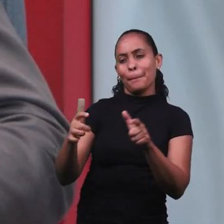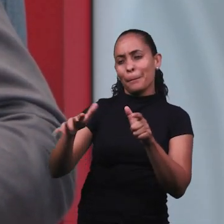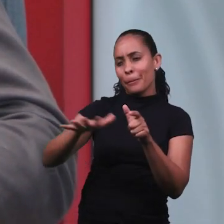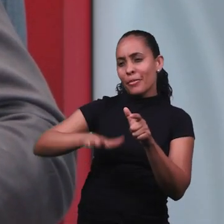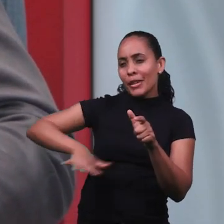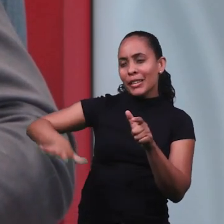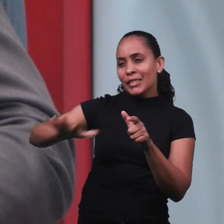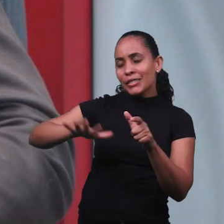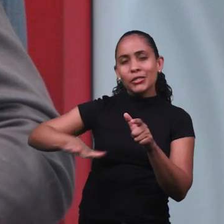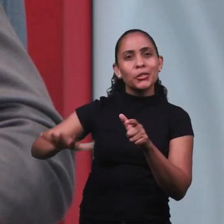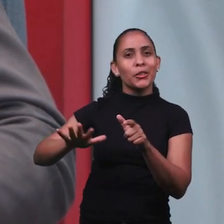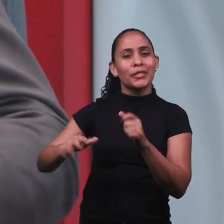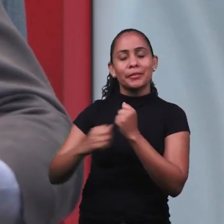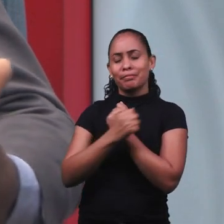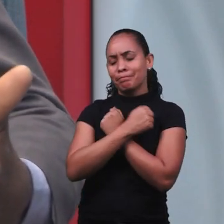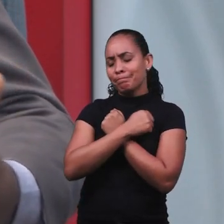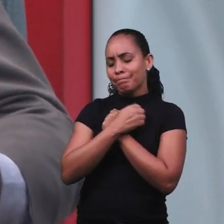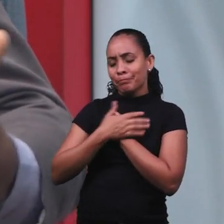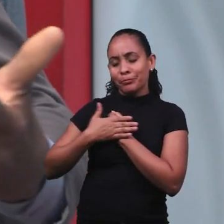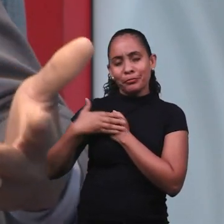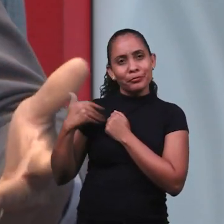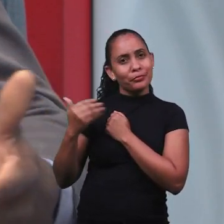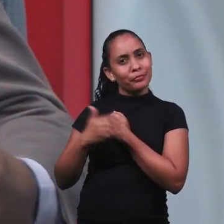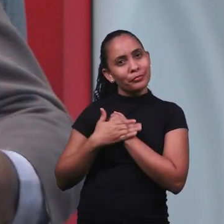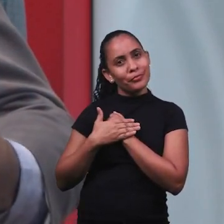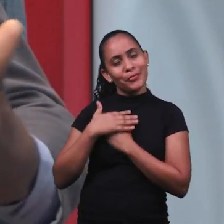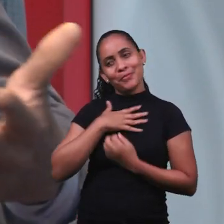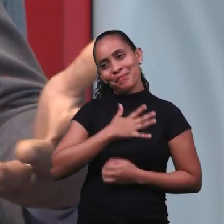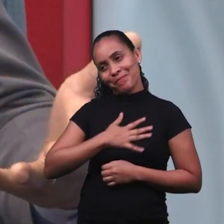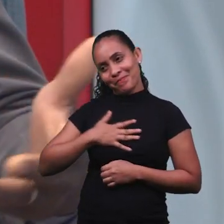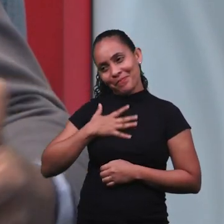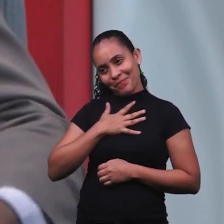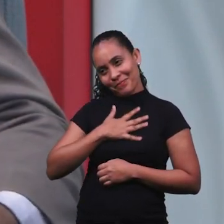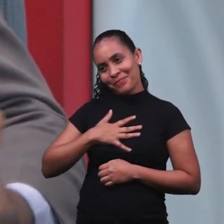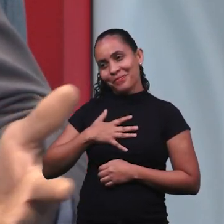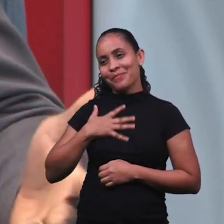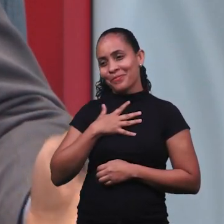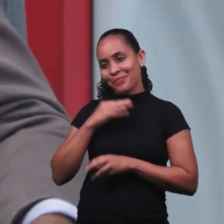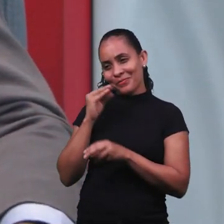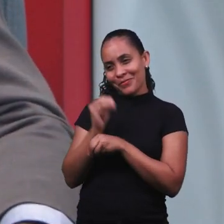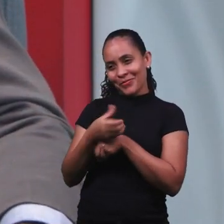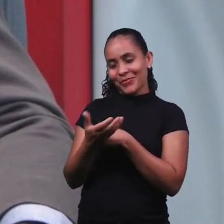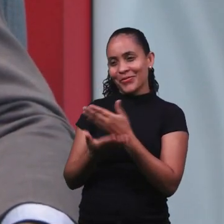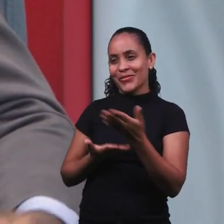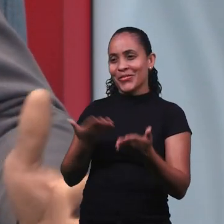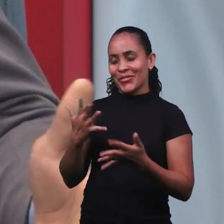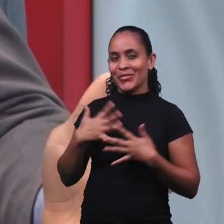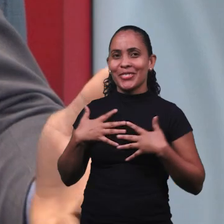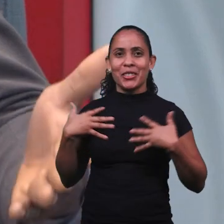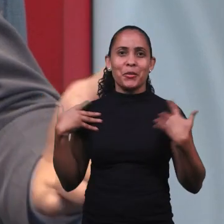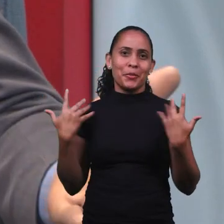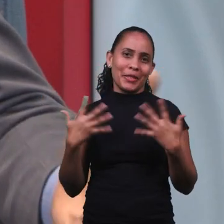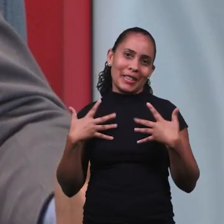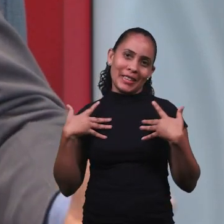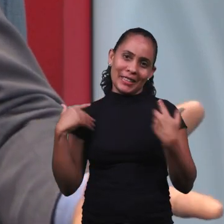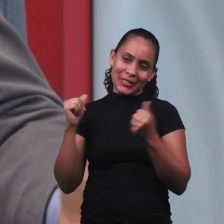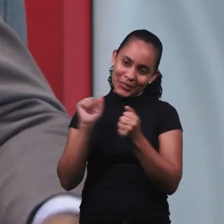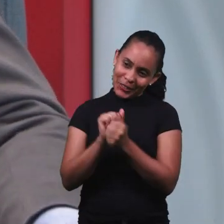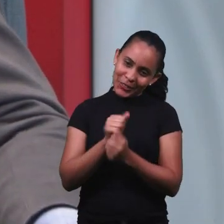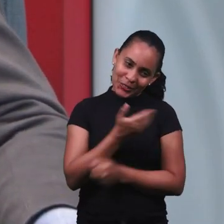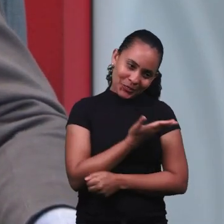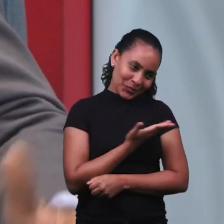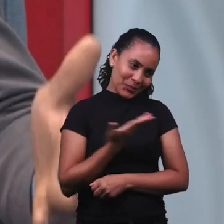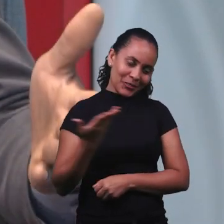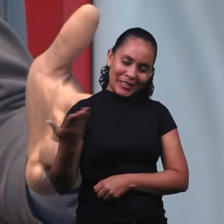ali de Hermelino Matarazzo, são os irmãos muito amorosos e é um prazer cuidar desses irmãos, alegria muito imensa que